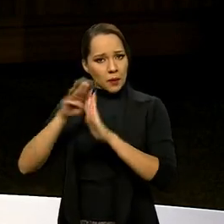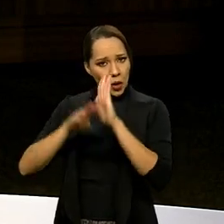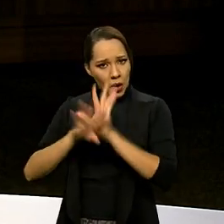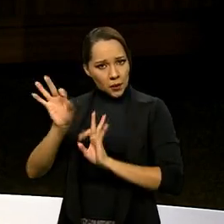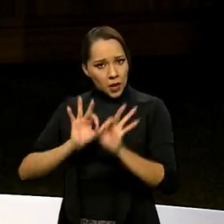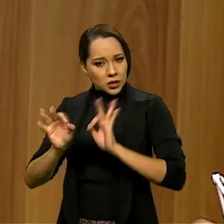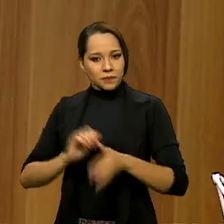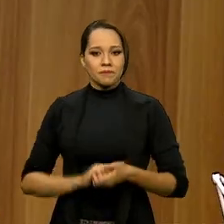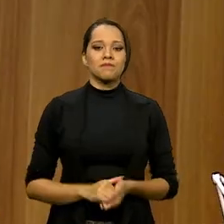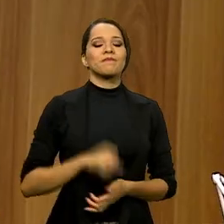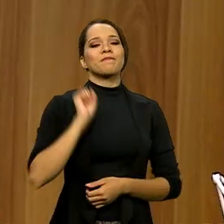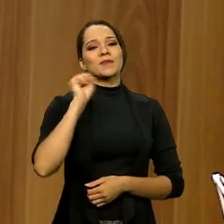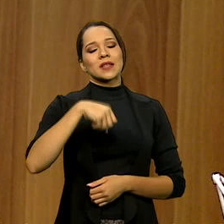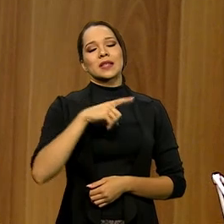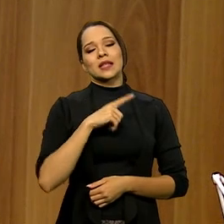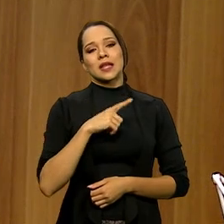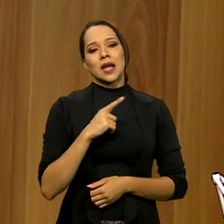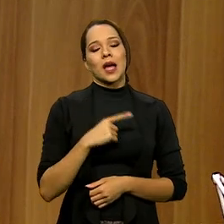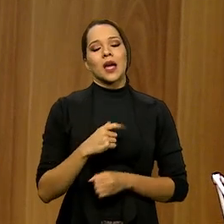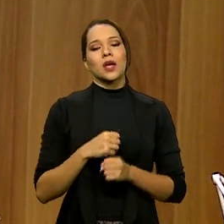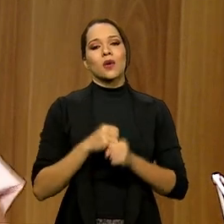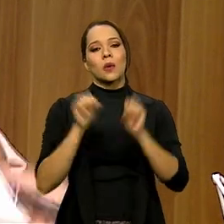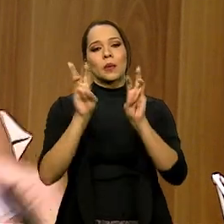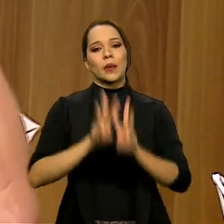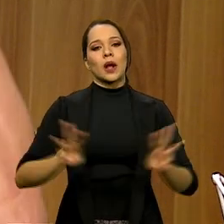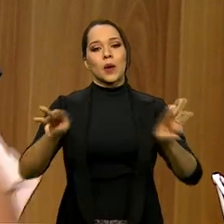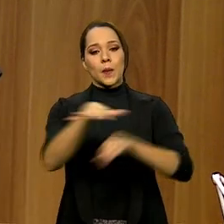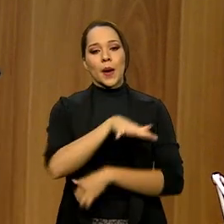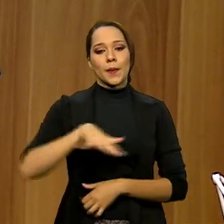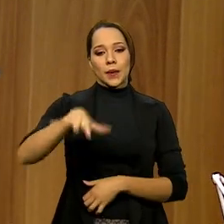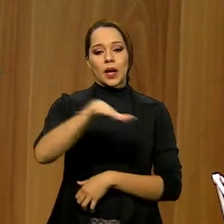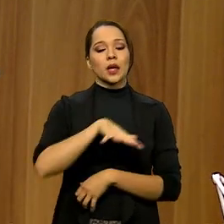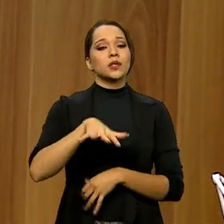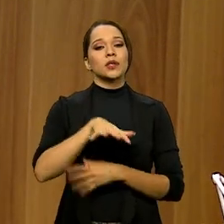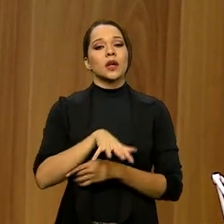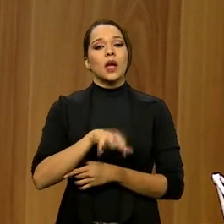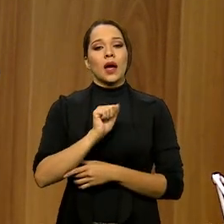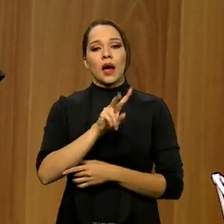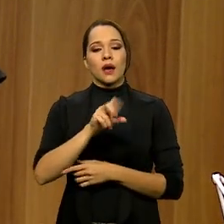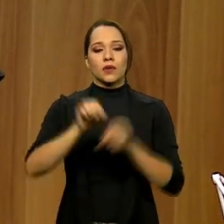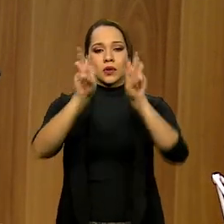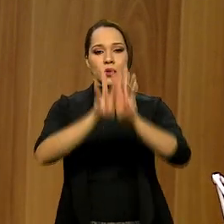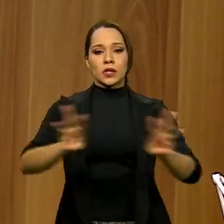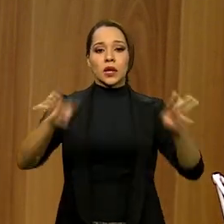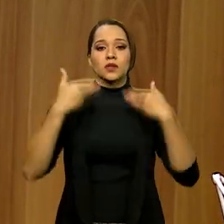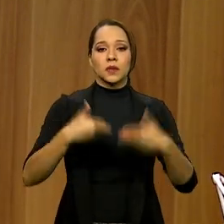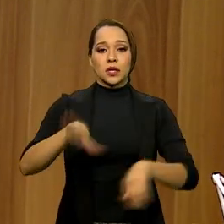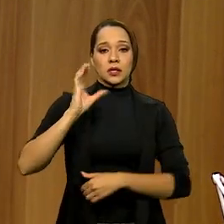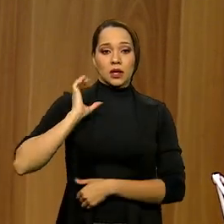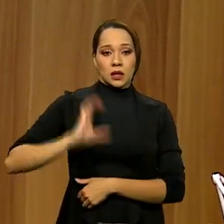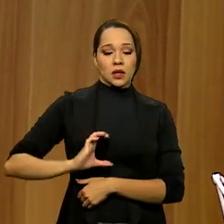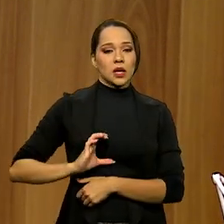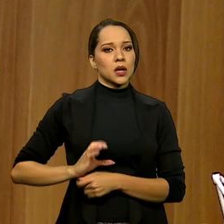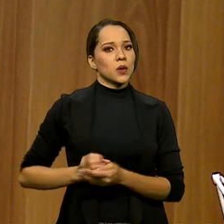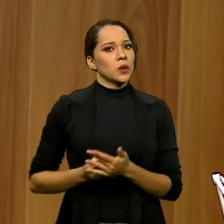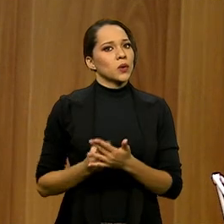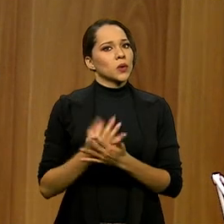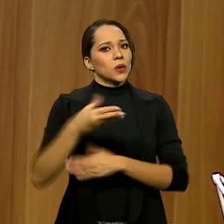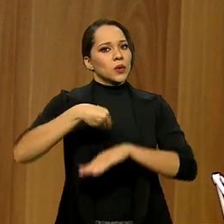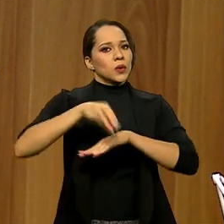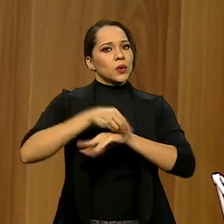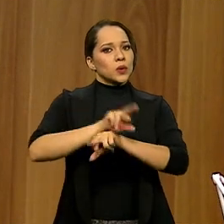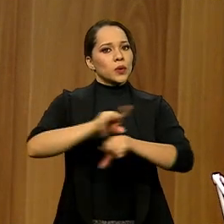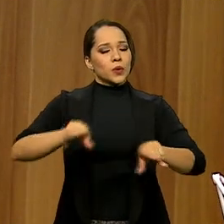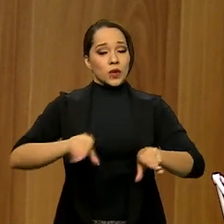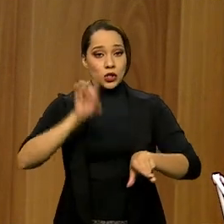programados. Sim, nós temos uma plataforma, né, um ambiente AVA, no site do Ministério da Cidadania, riquíssimo. Não